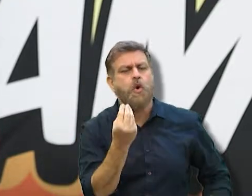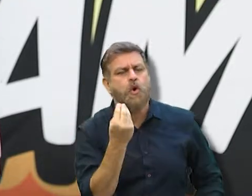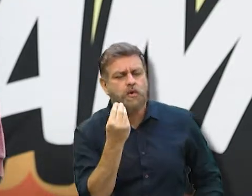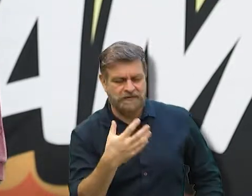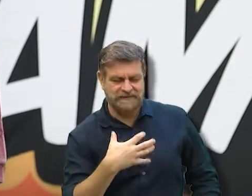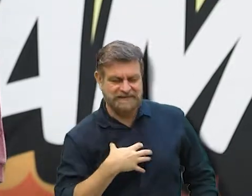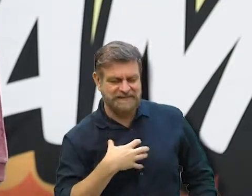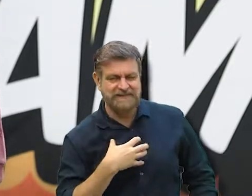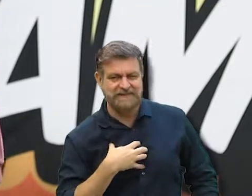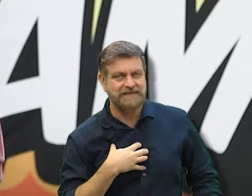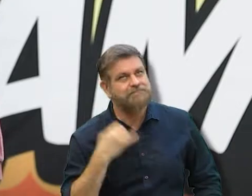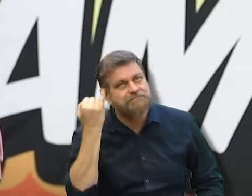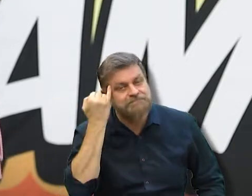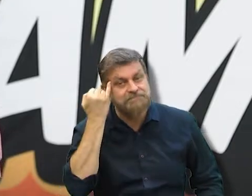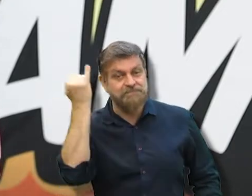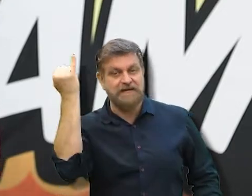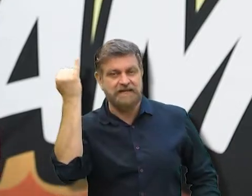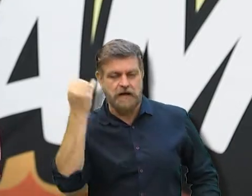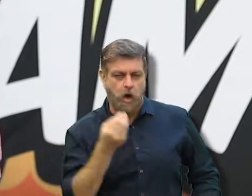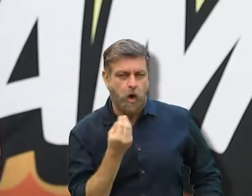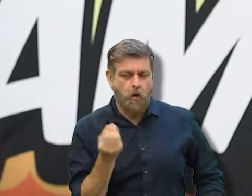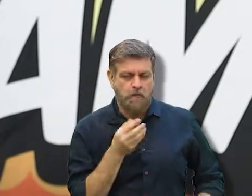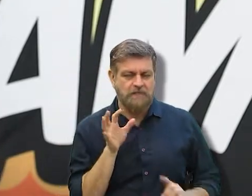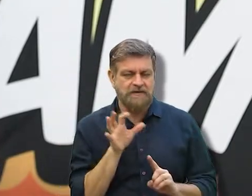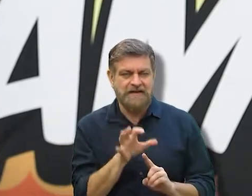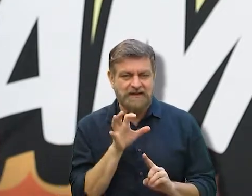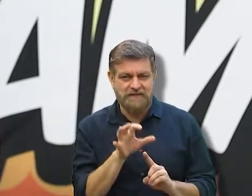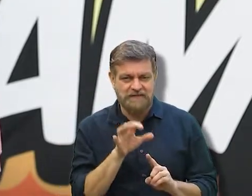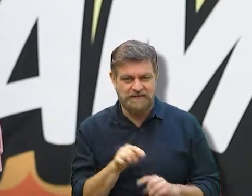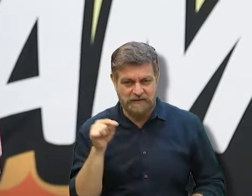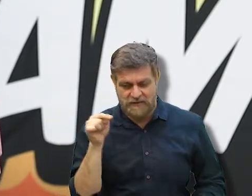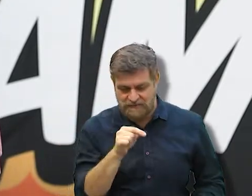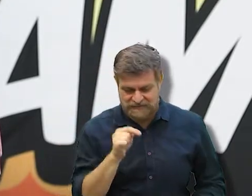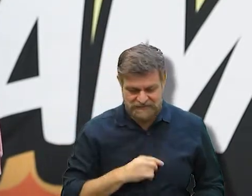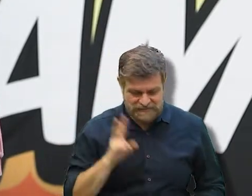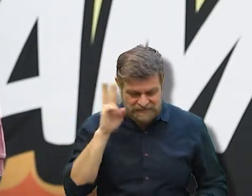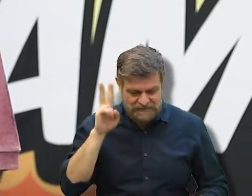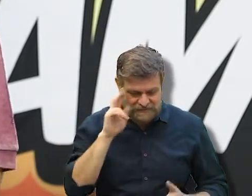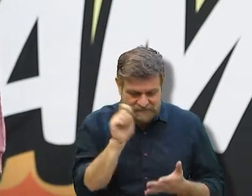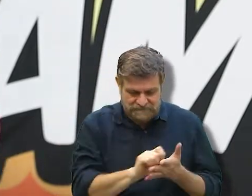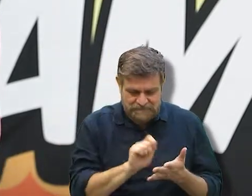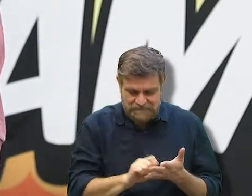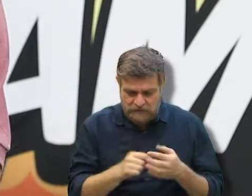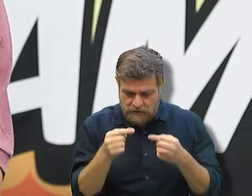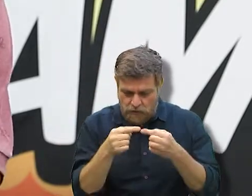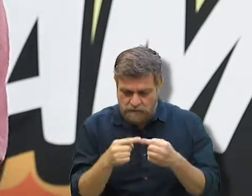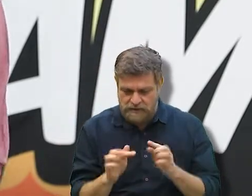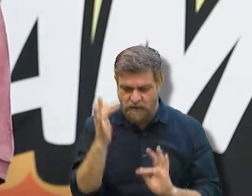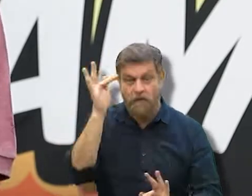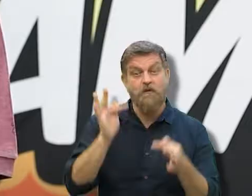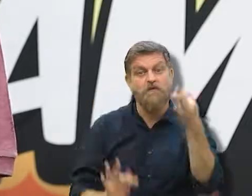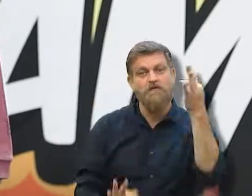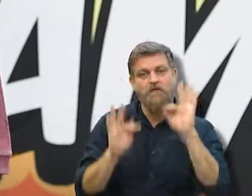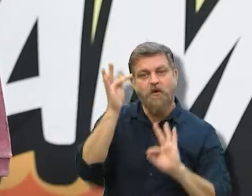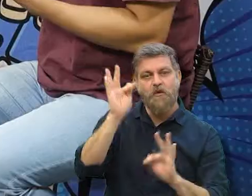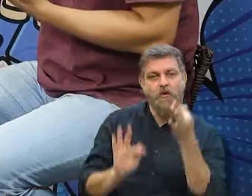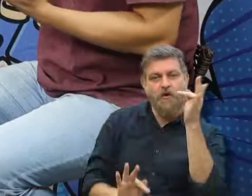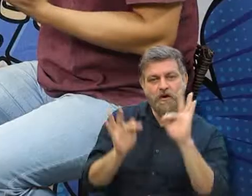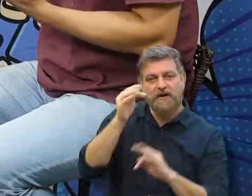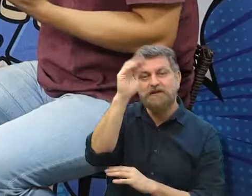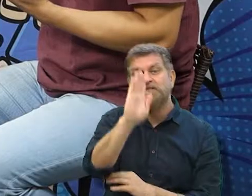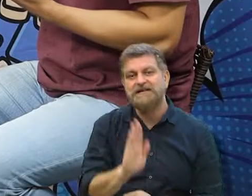menos ali uns 10 anos guardada na cabeça dela. E lá atrás, de onde que surgiu